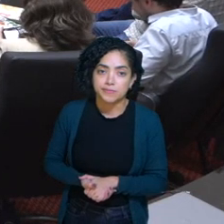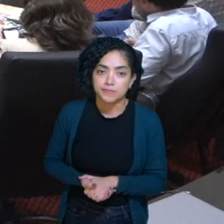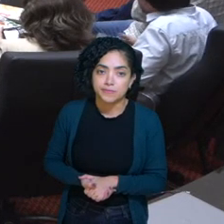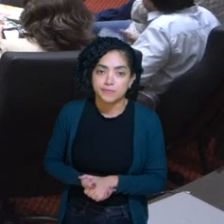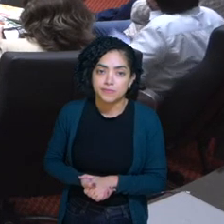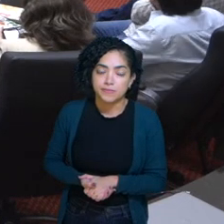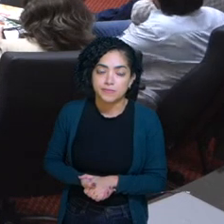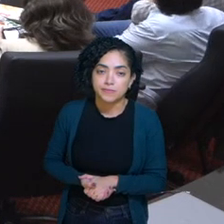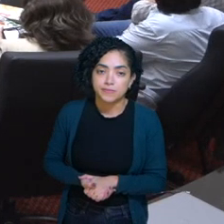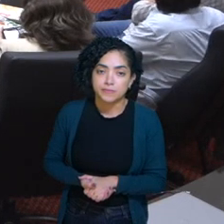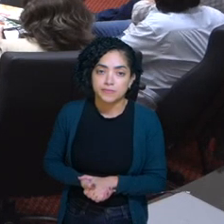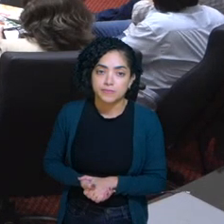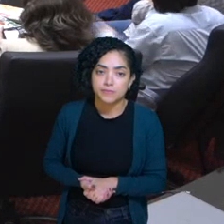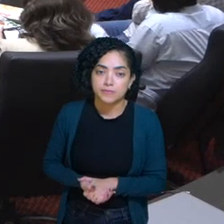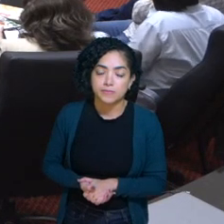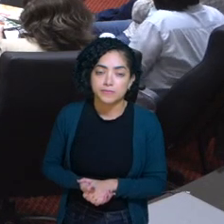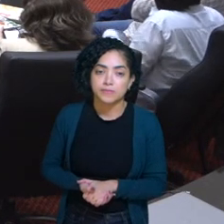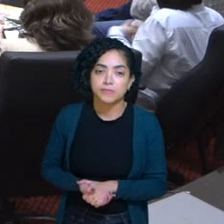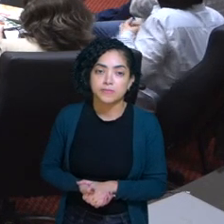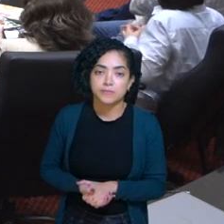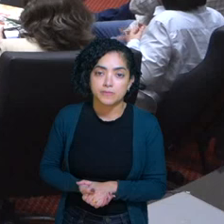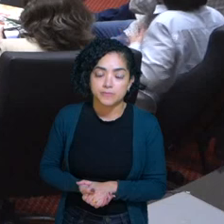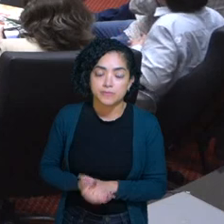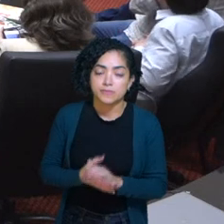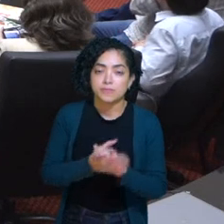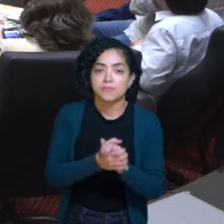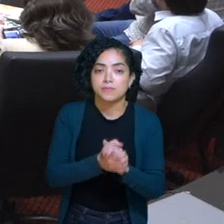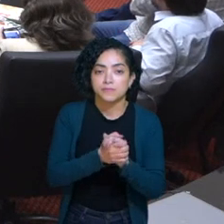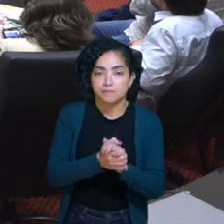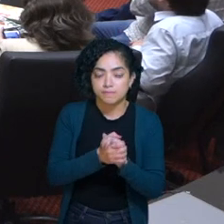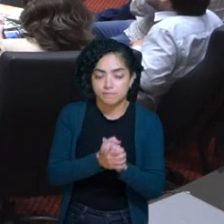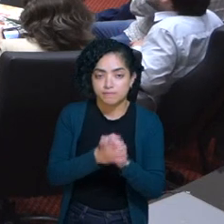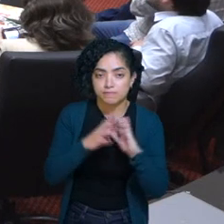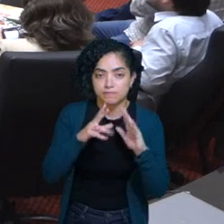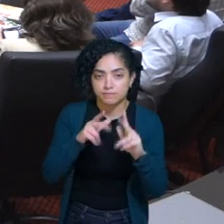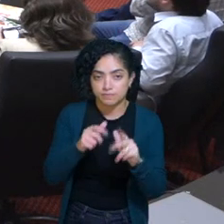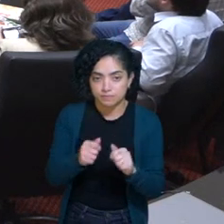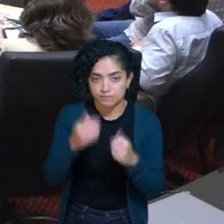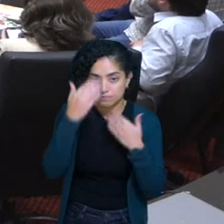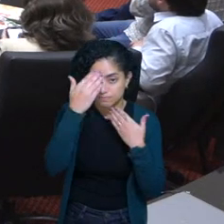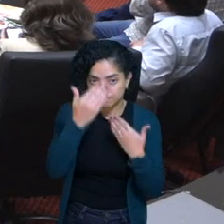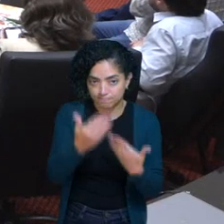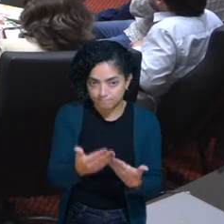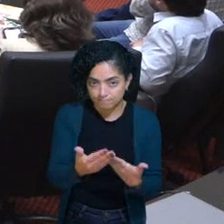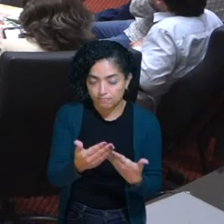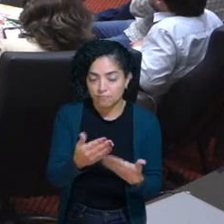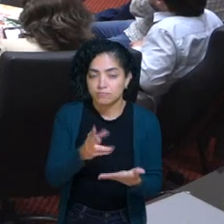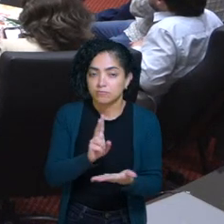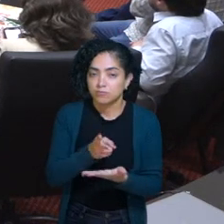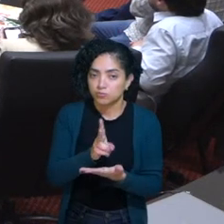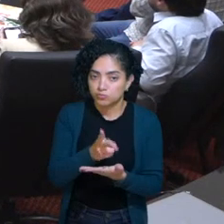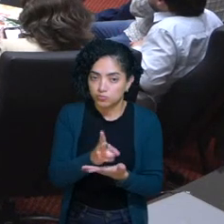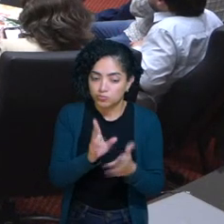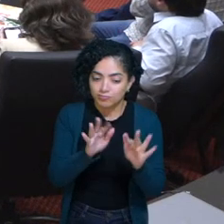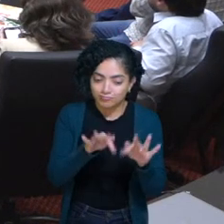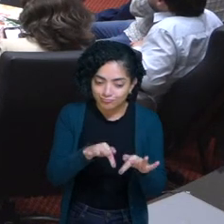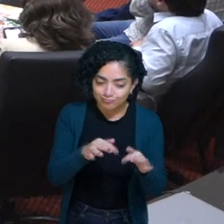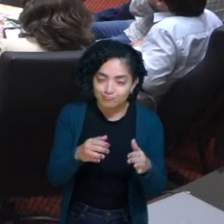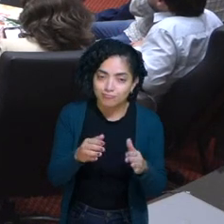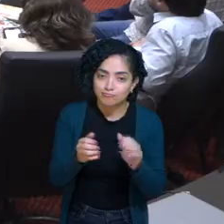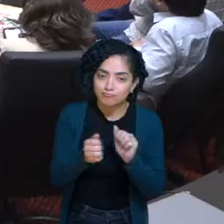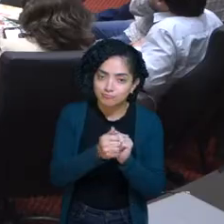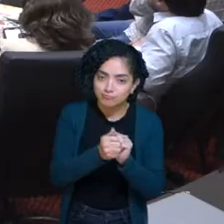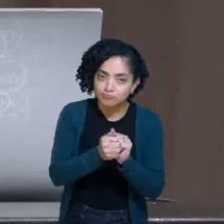Bom primeiramente uma saudação a todos Obrigado por persistirem até o final estarem conosco nessa